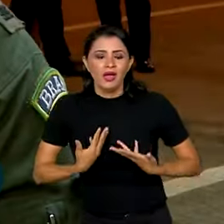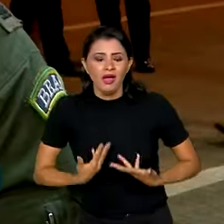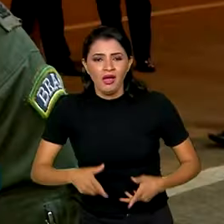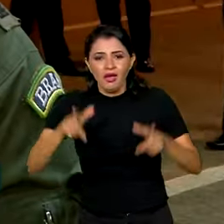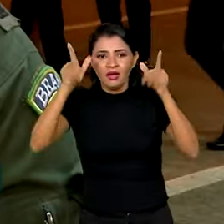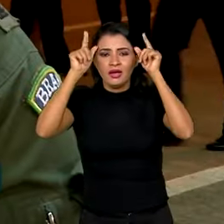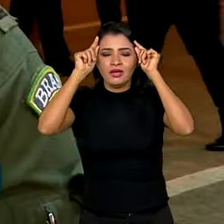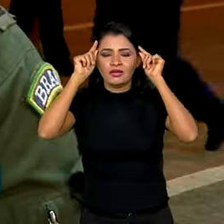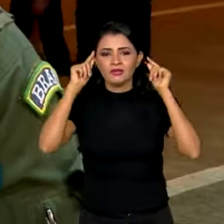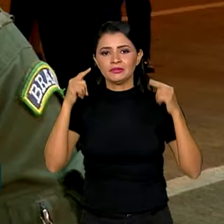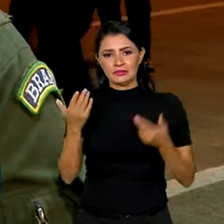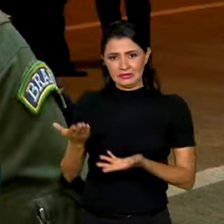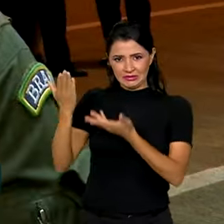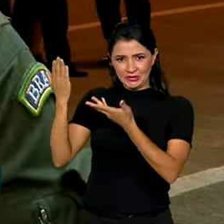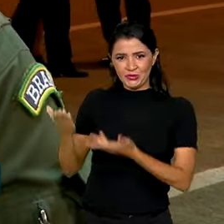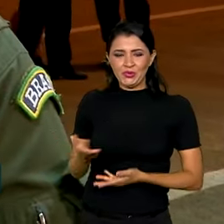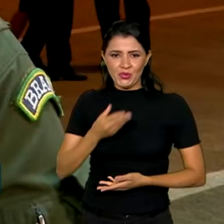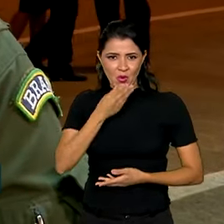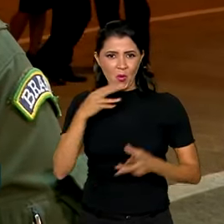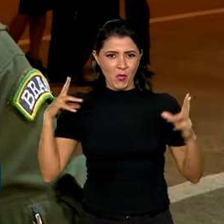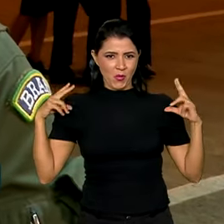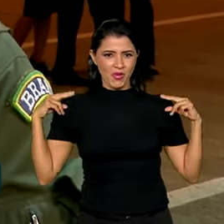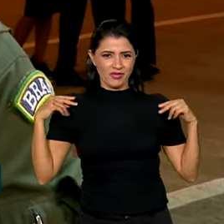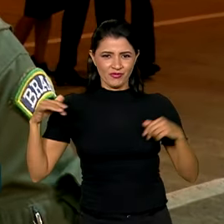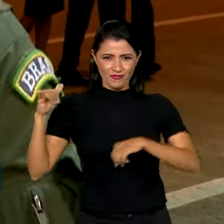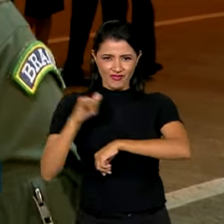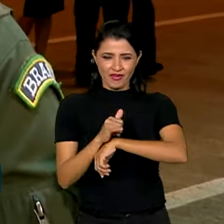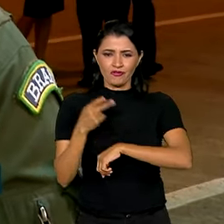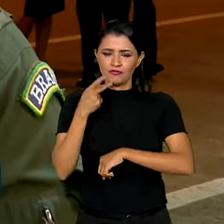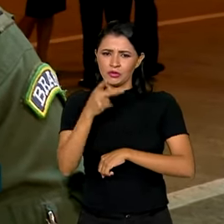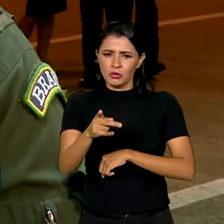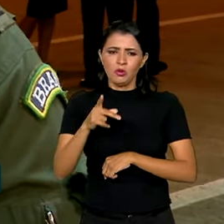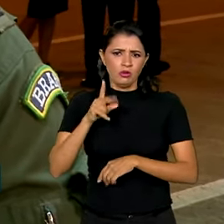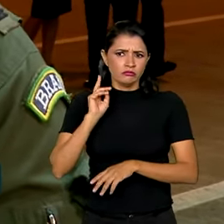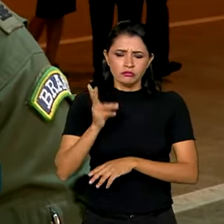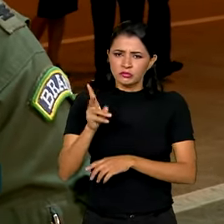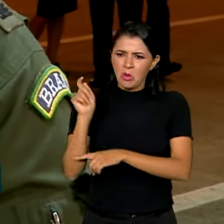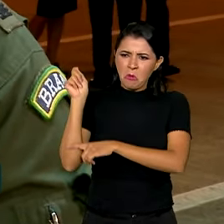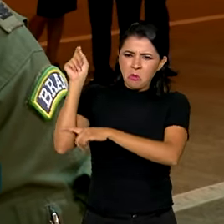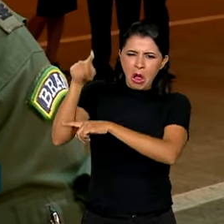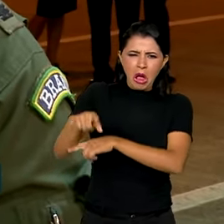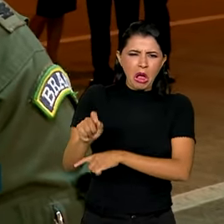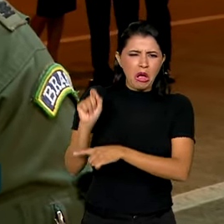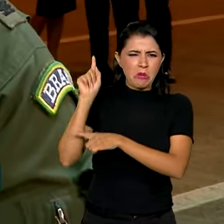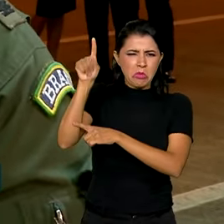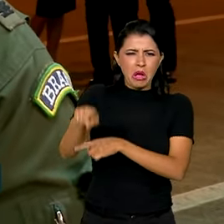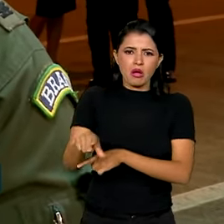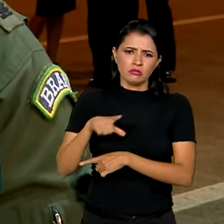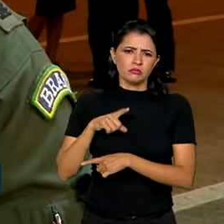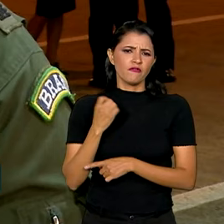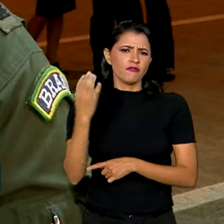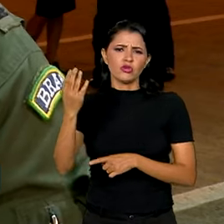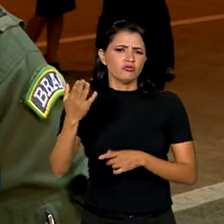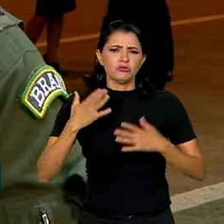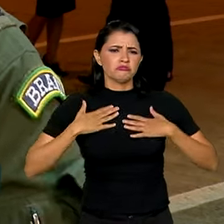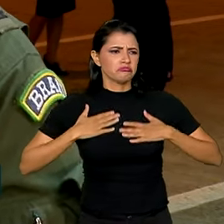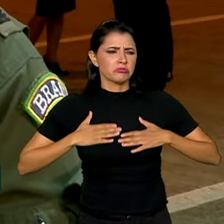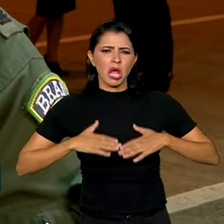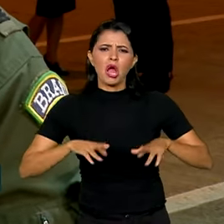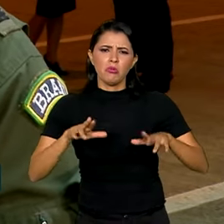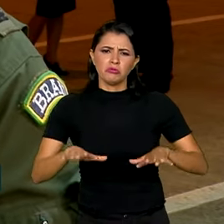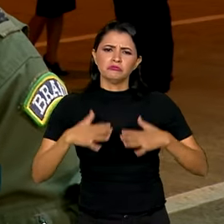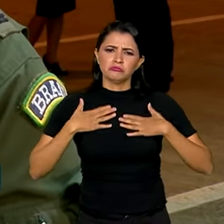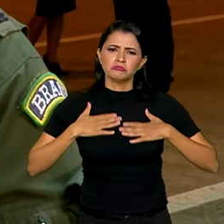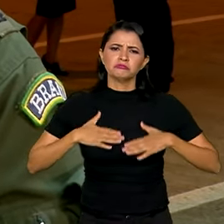alívio. Segundo o comandante do voo, apesar dos constantes bombardeios na região, a viagem foi tranquila. A partir do momento que a gente